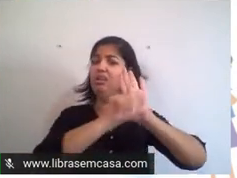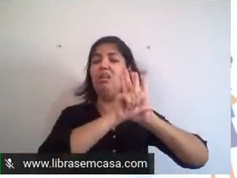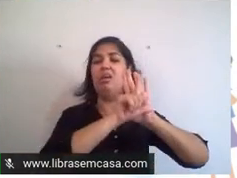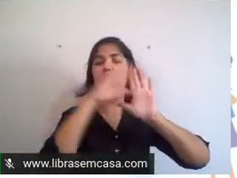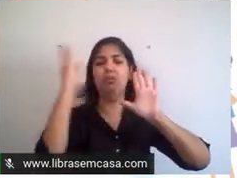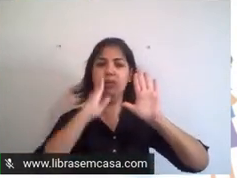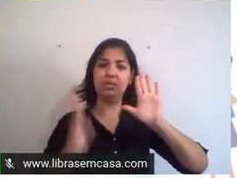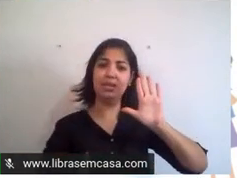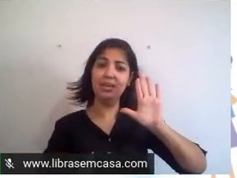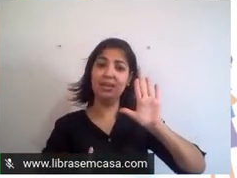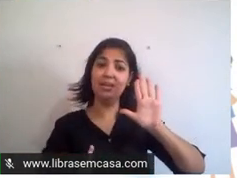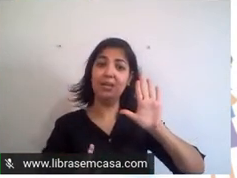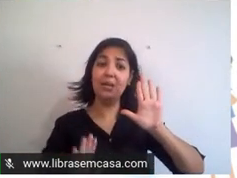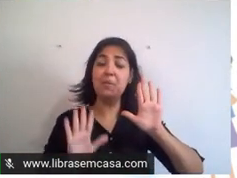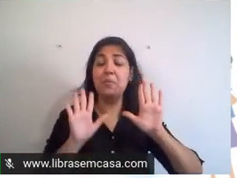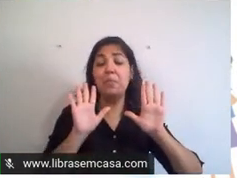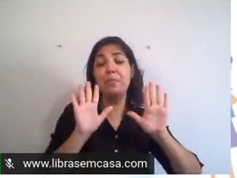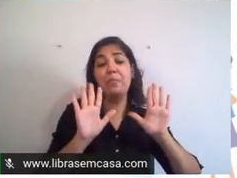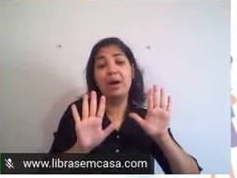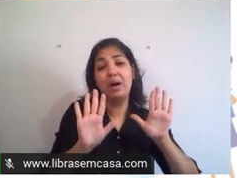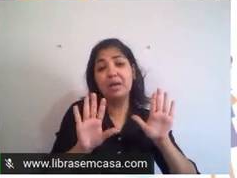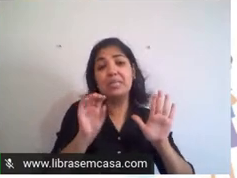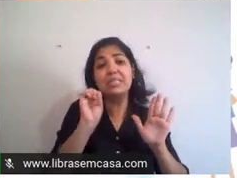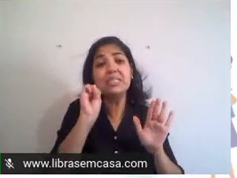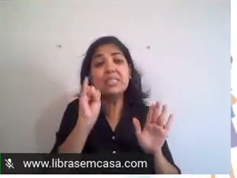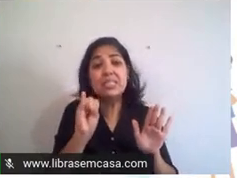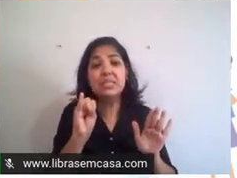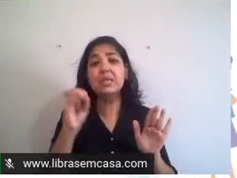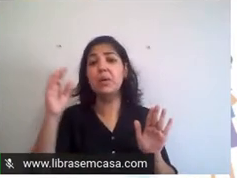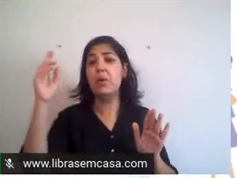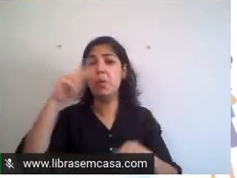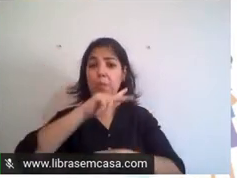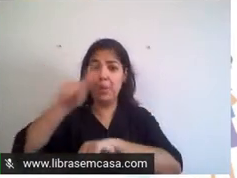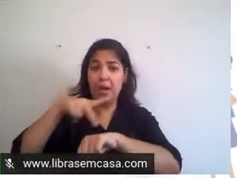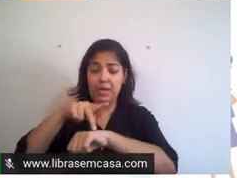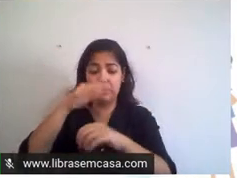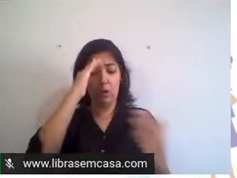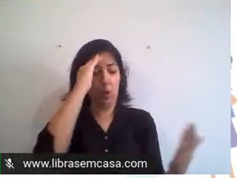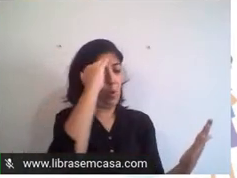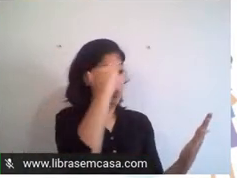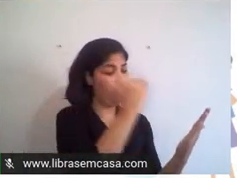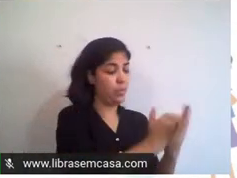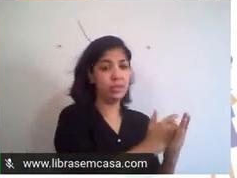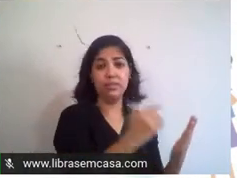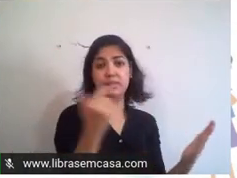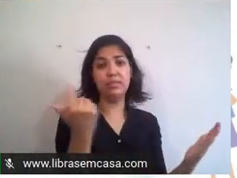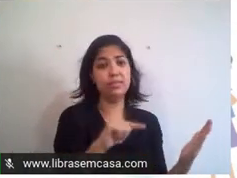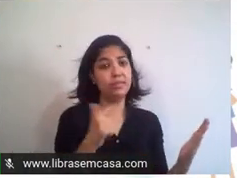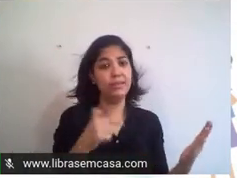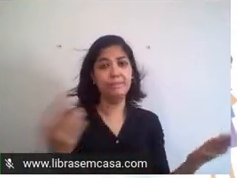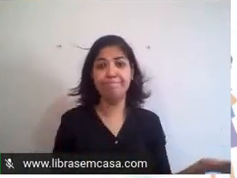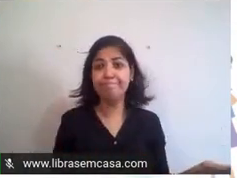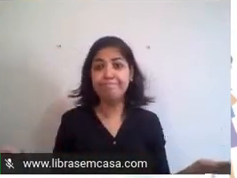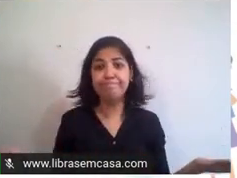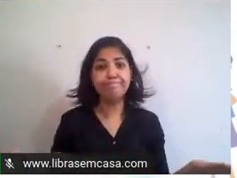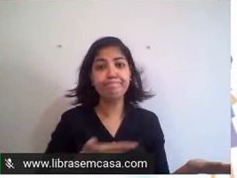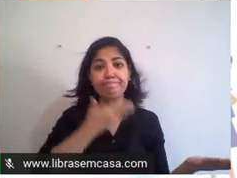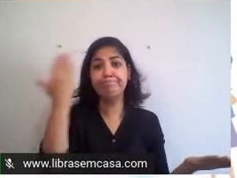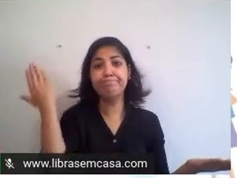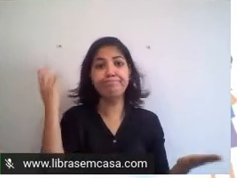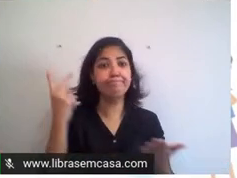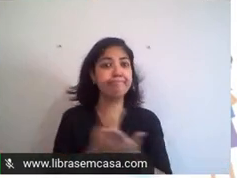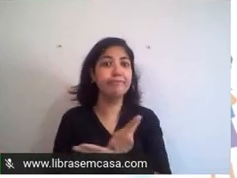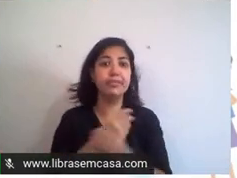brasileira. Só que, obviamente, se o país não cumprir, fica por isso mesmo. Isto não pode mais acontecer, porque